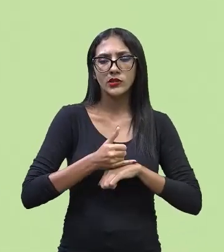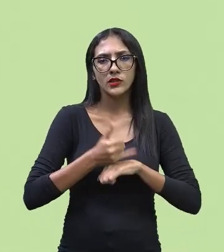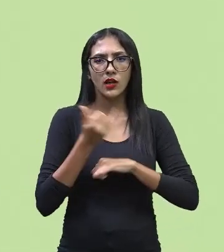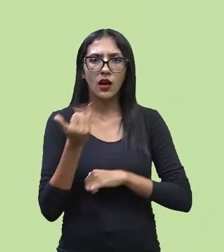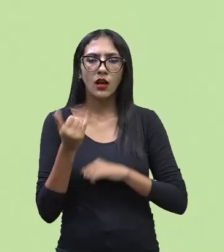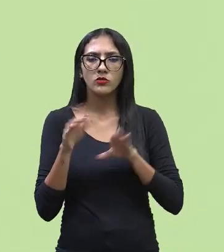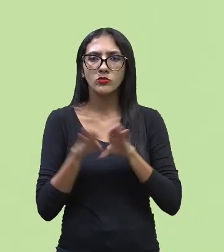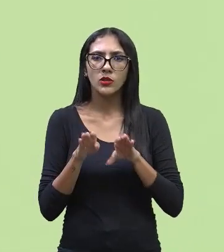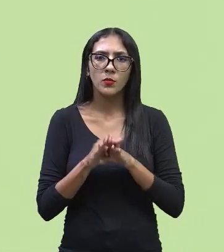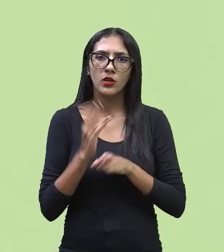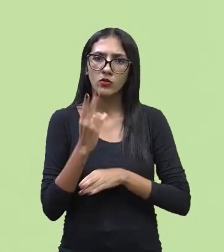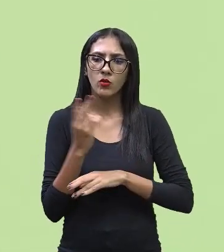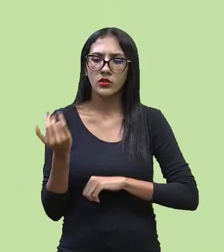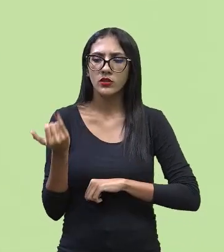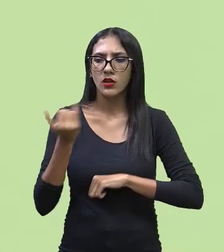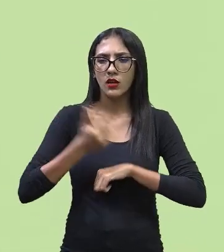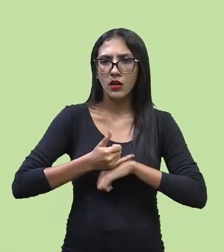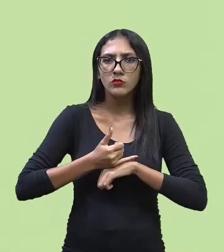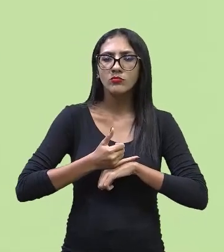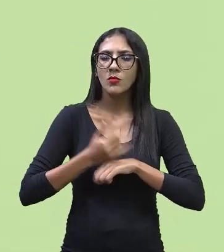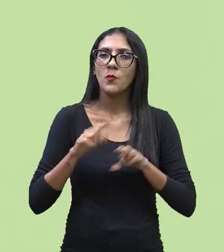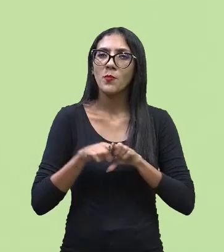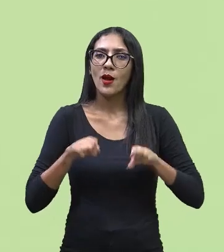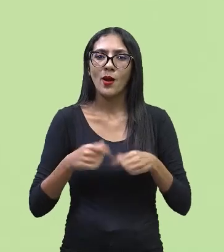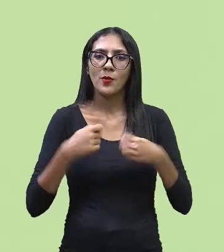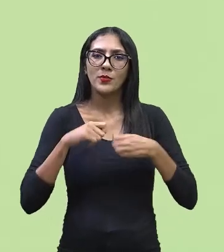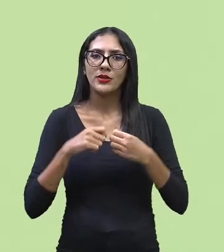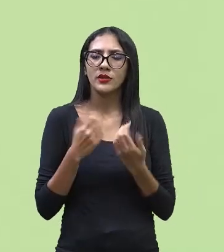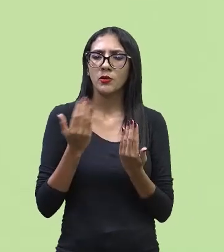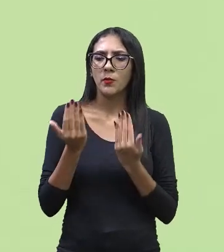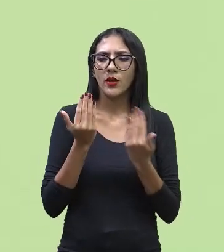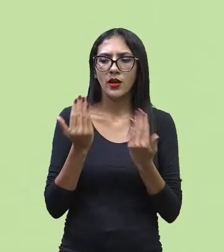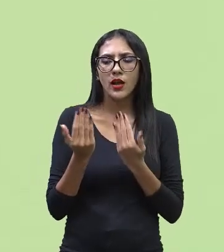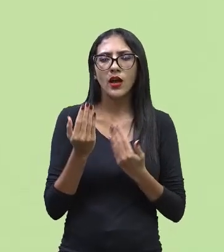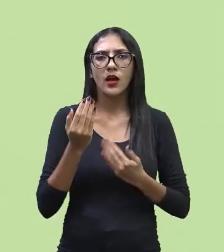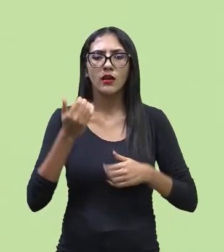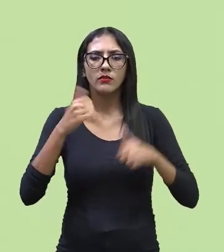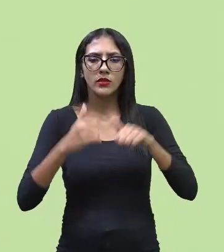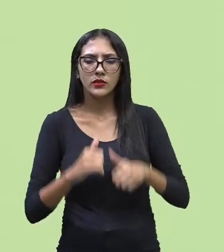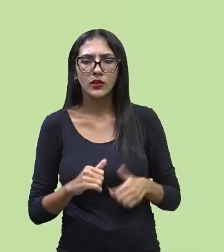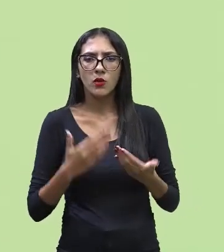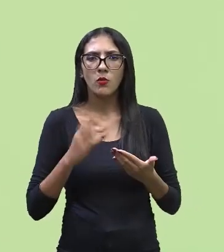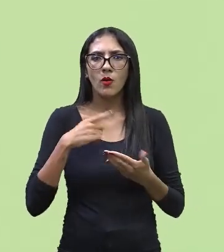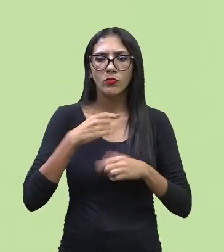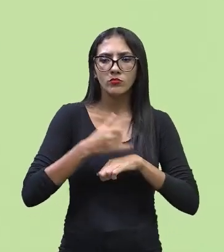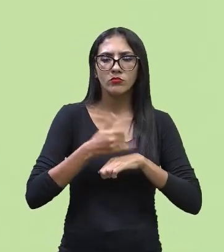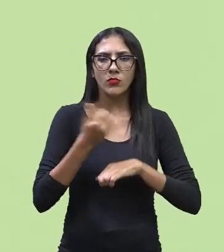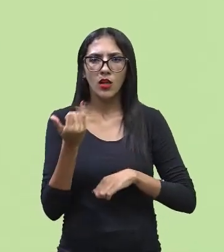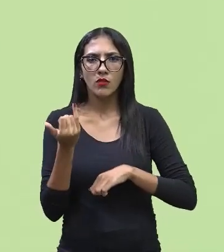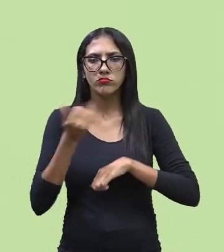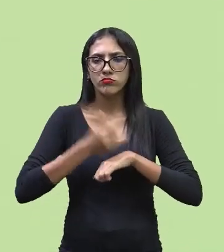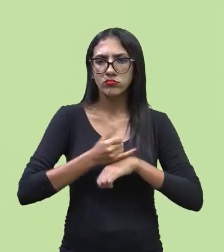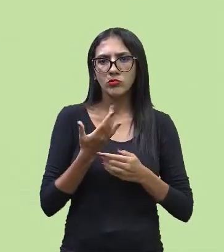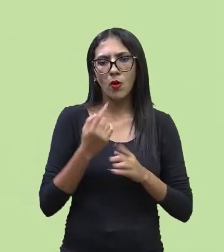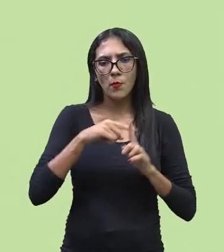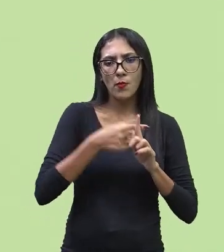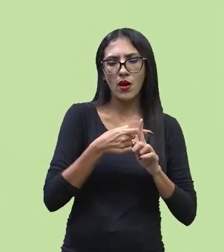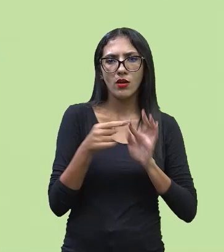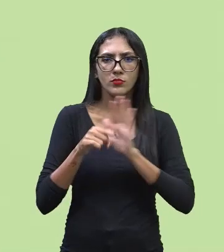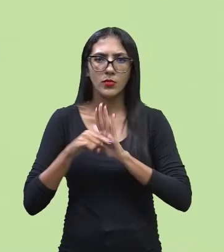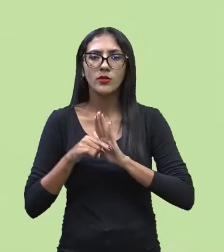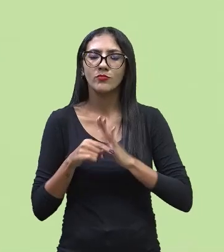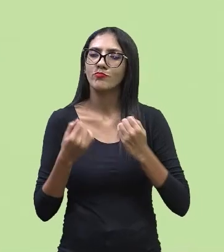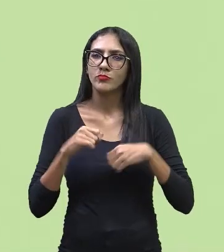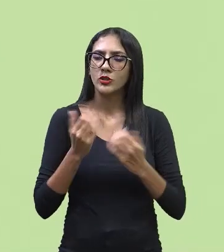2 ânions. Precisa analisar, né, quem descarrega melhor no eletrodo positivo ou no eletrodo negativo, tá